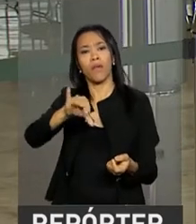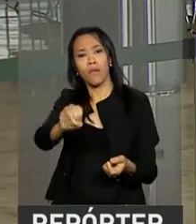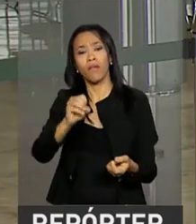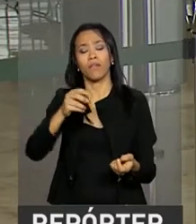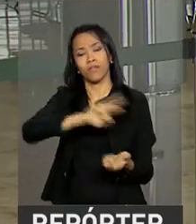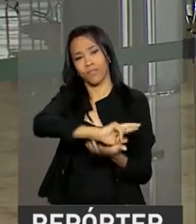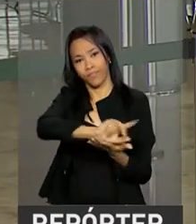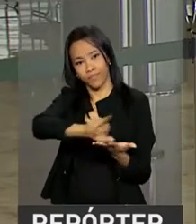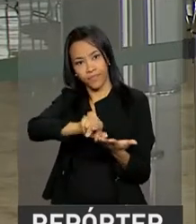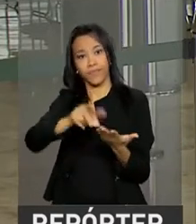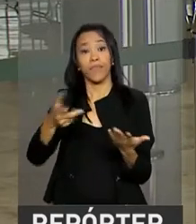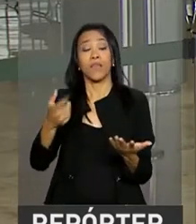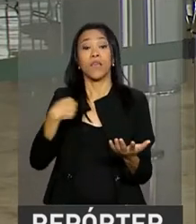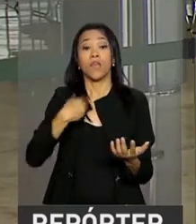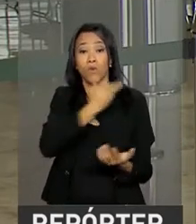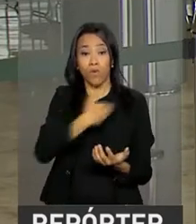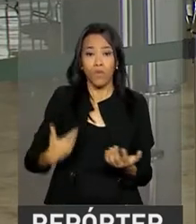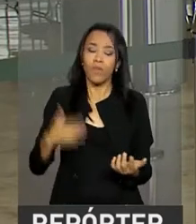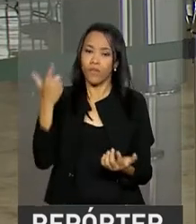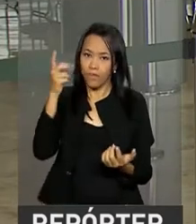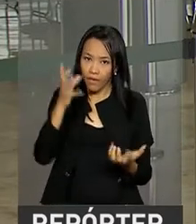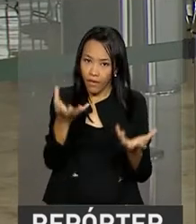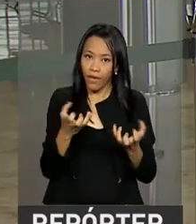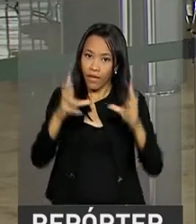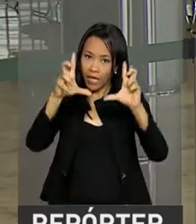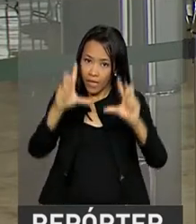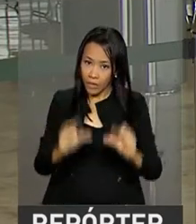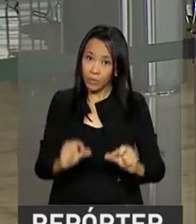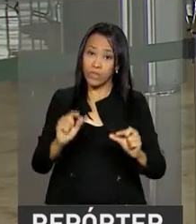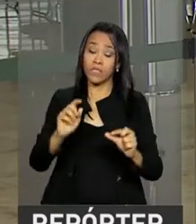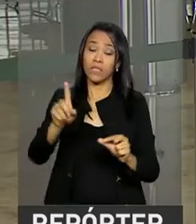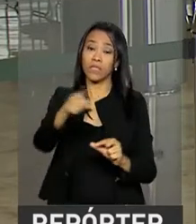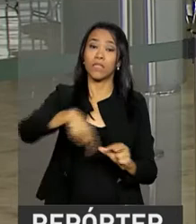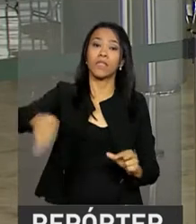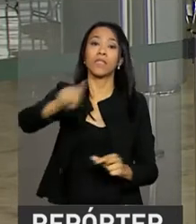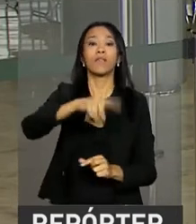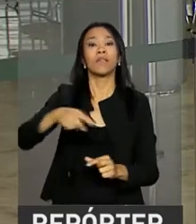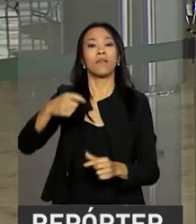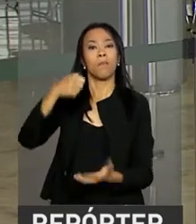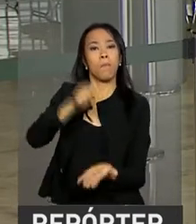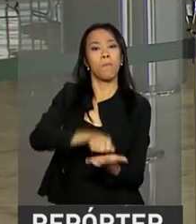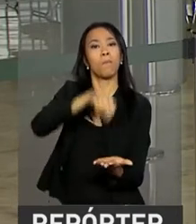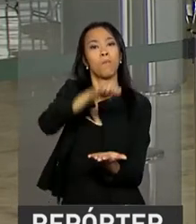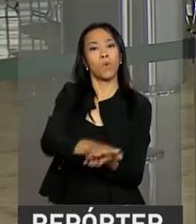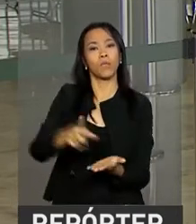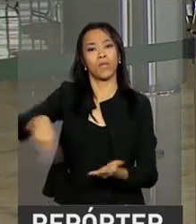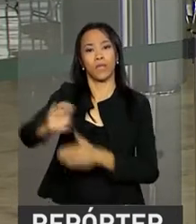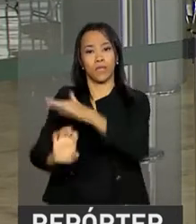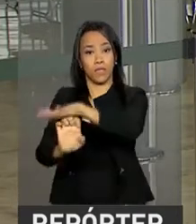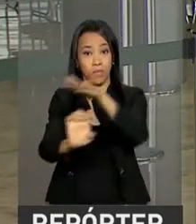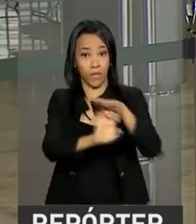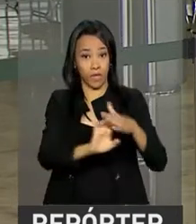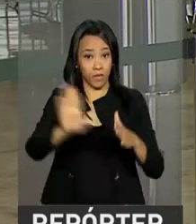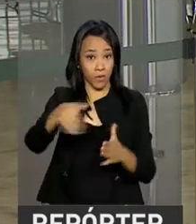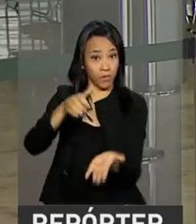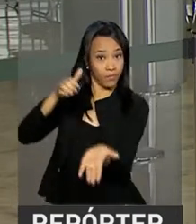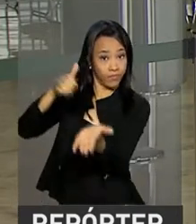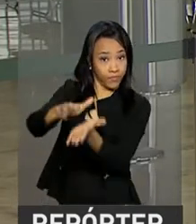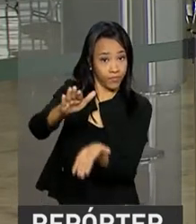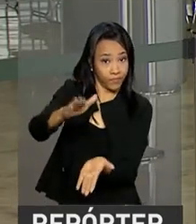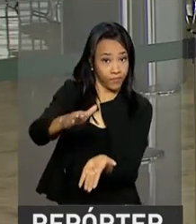governo quer extinguir gradativamente a multa paga pelas empresas aos cofres públicos quando um trabalhador é demitido sem justa